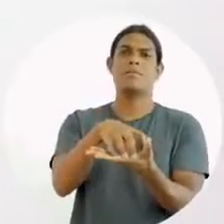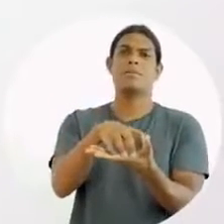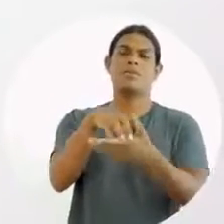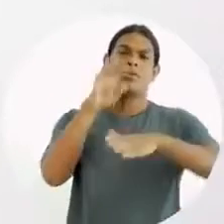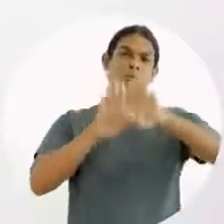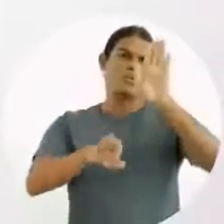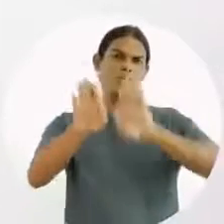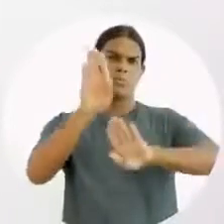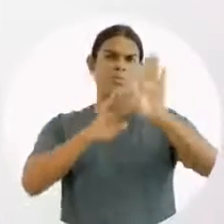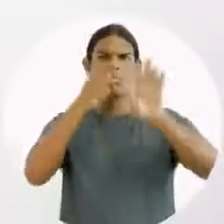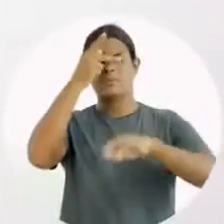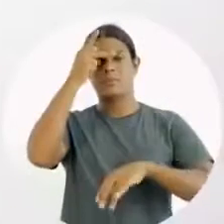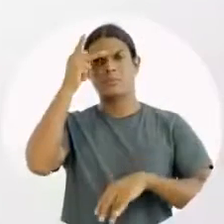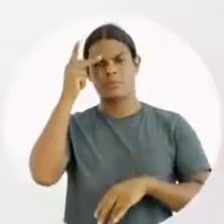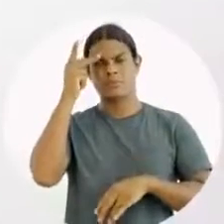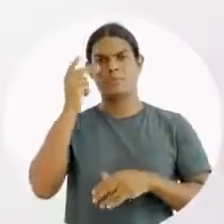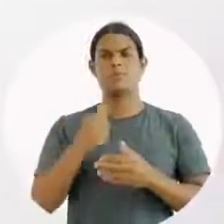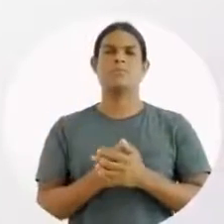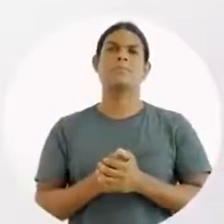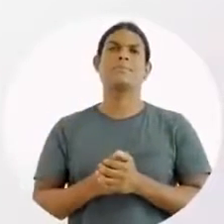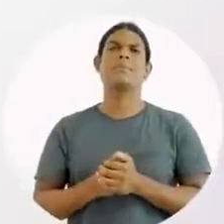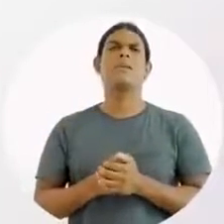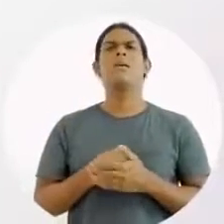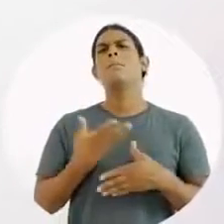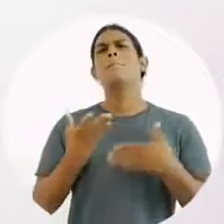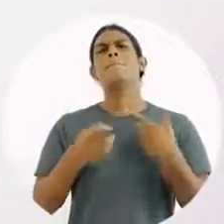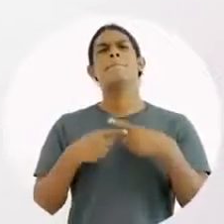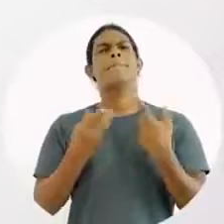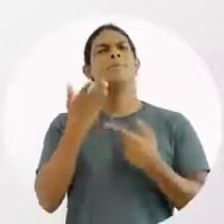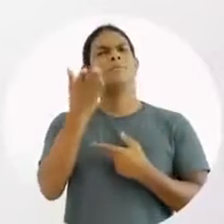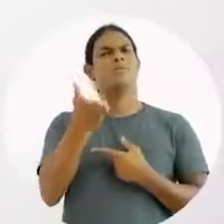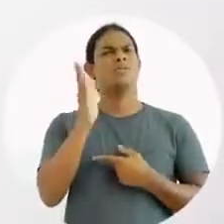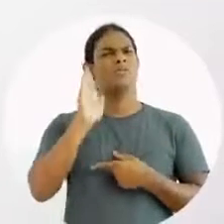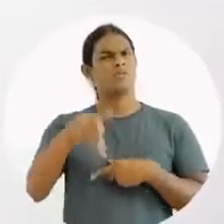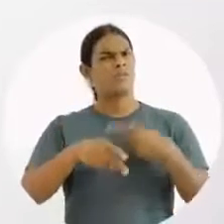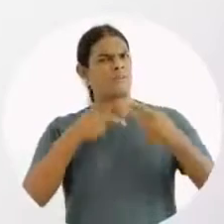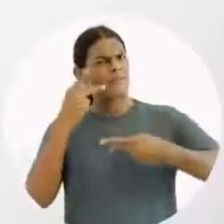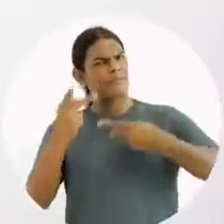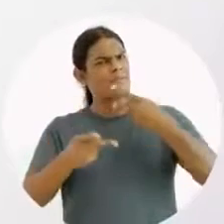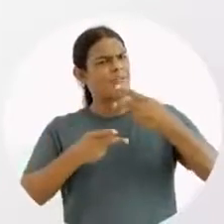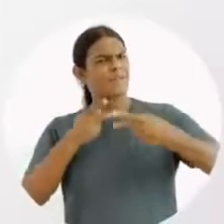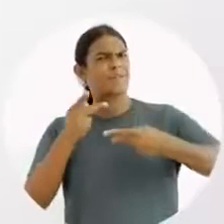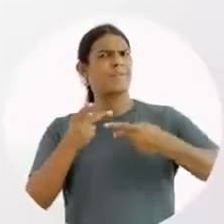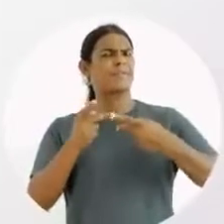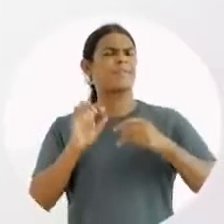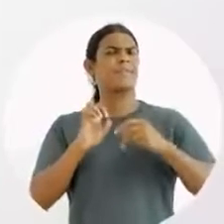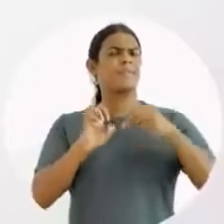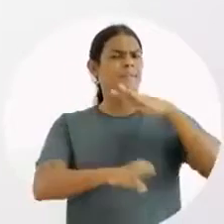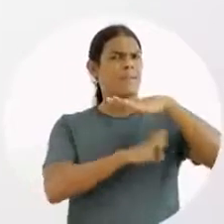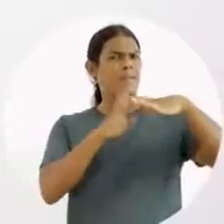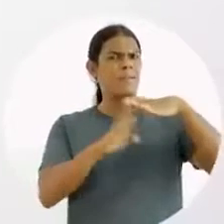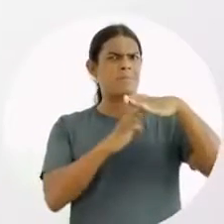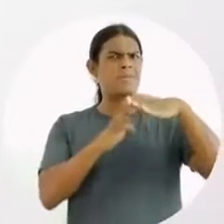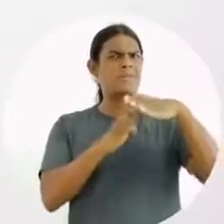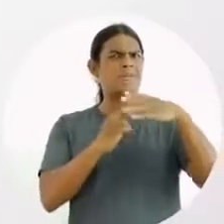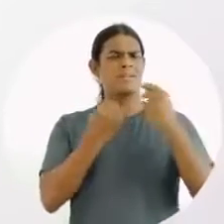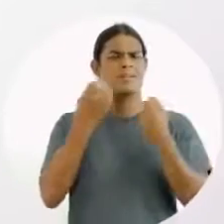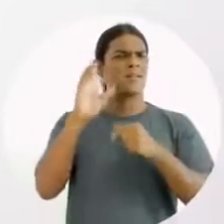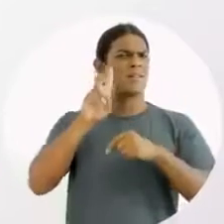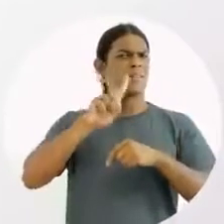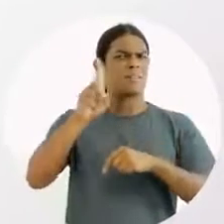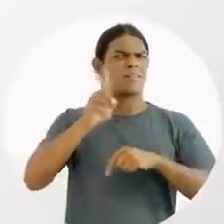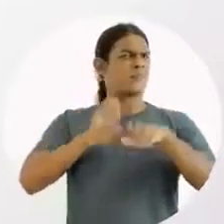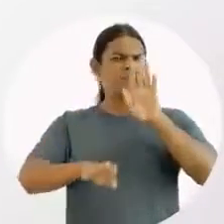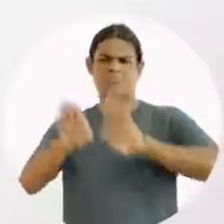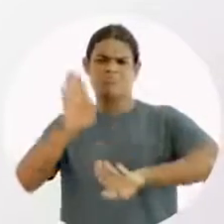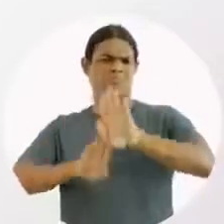Departamento de Relações Industriais. Quando a gente diz assim, poxa Daniela, mas você acabou de dizer que a organização ela não preservava as pessoas, ela não